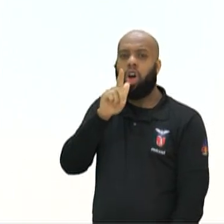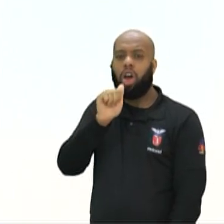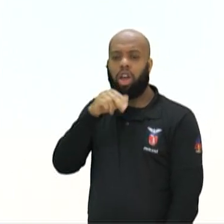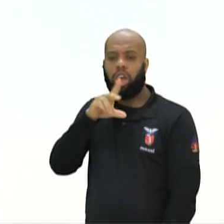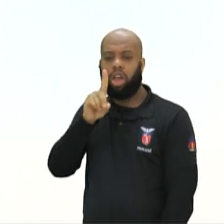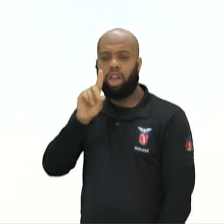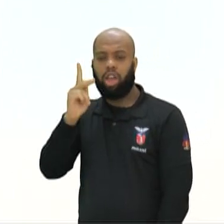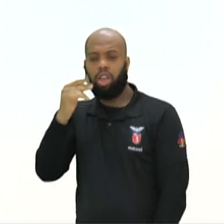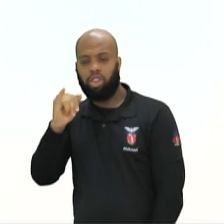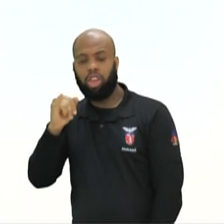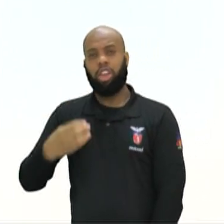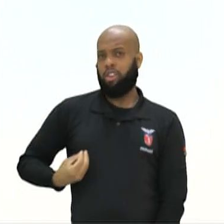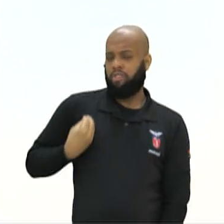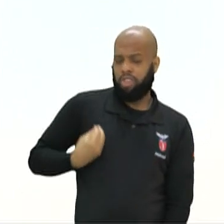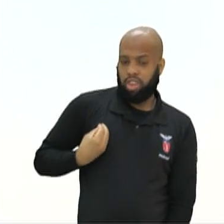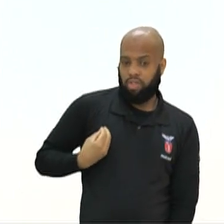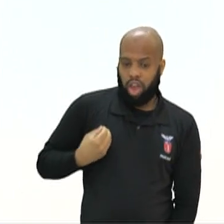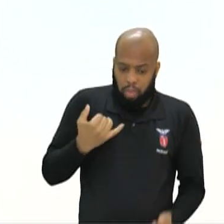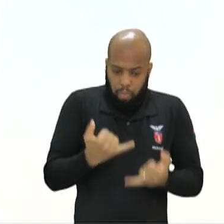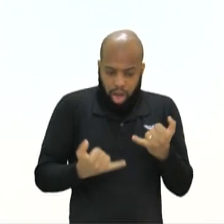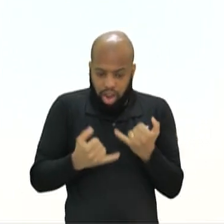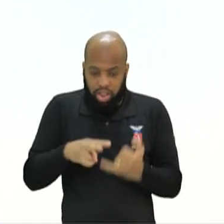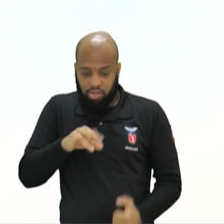você fosse morrer amanhã.